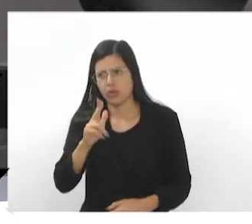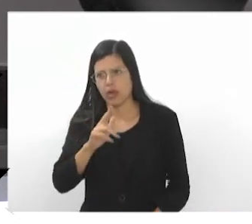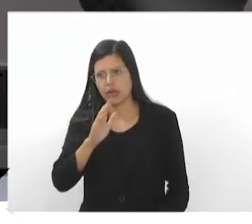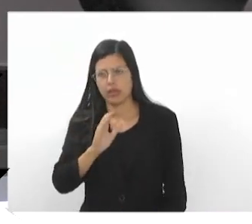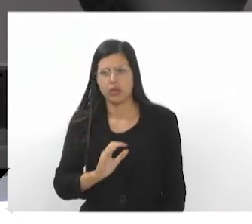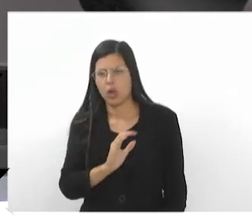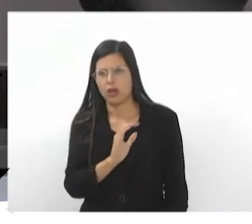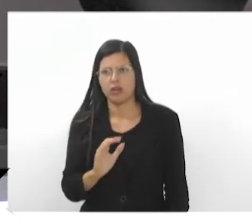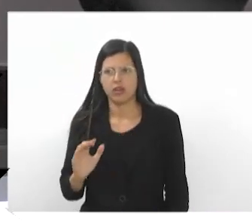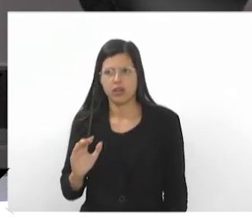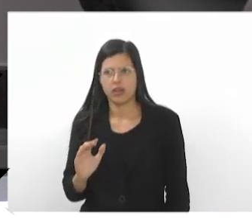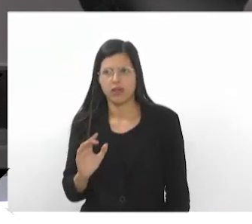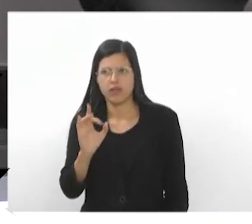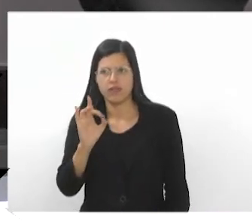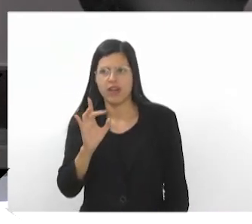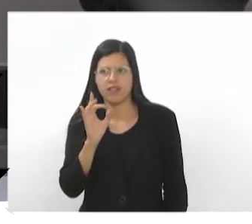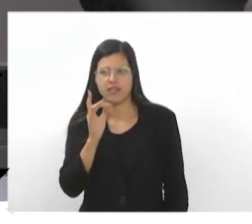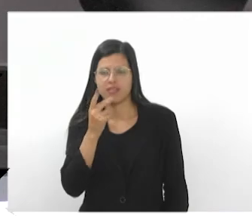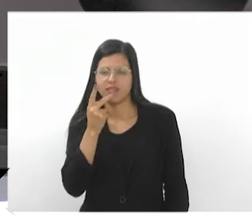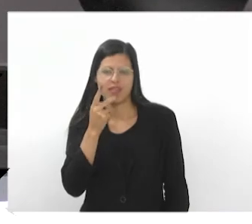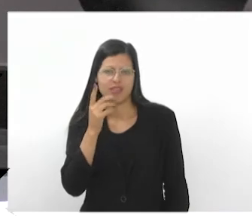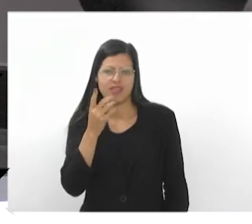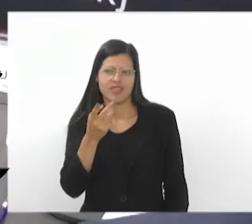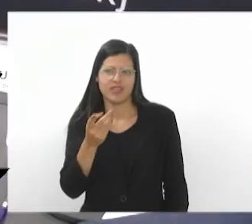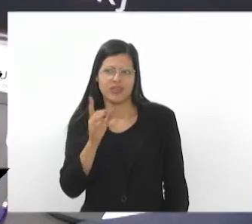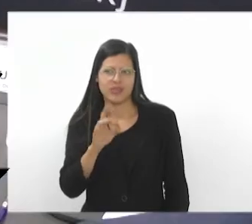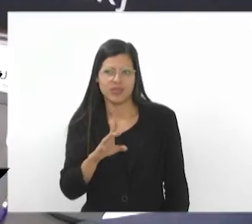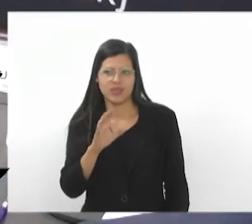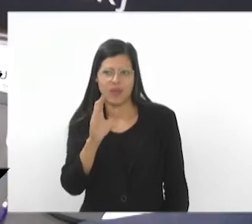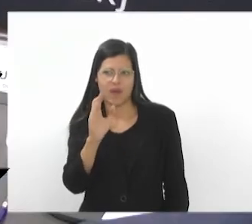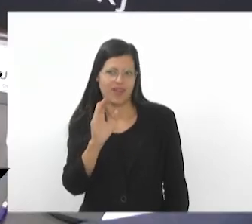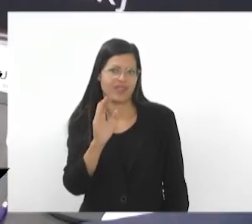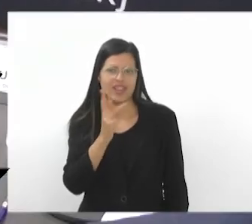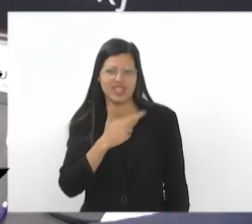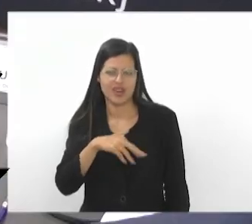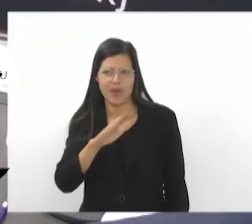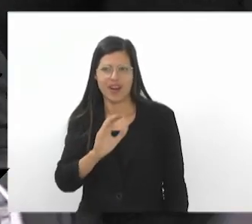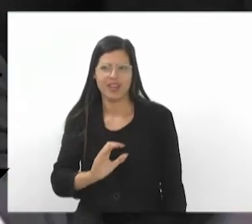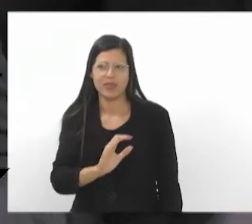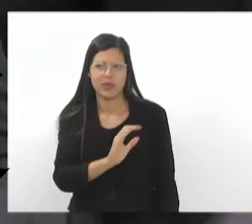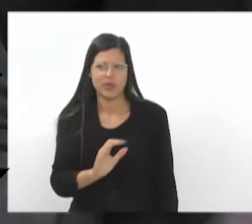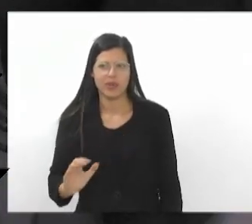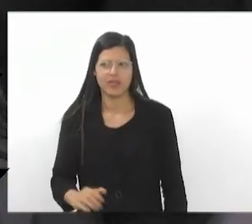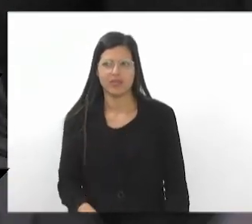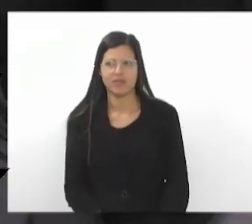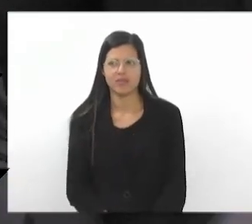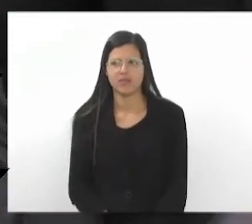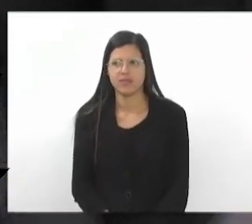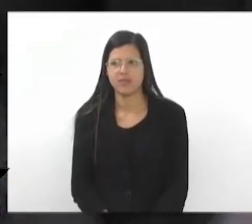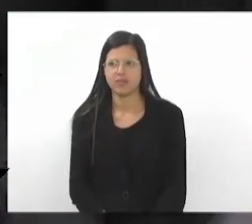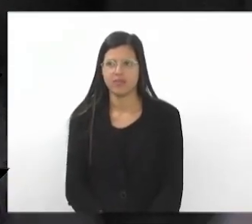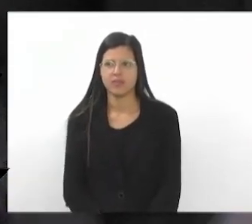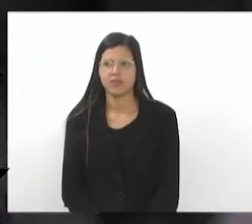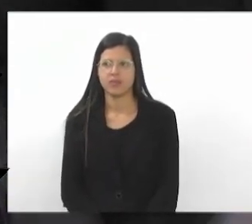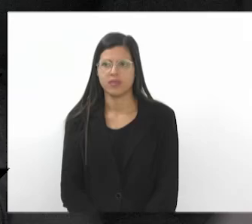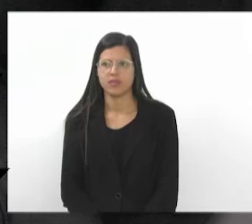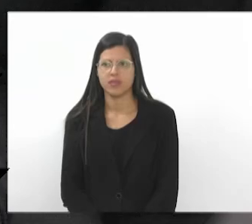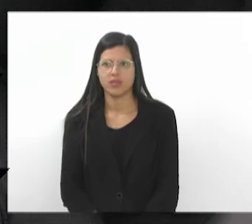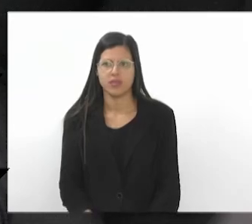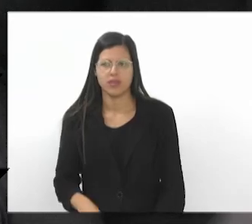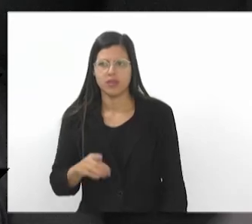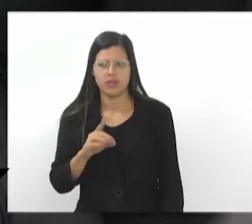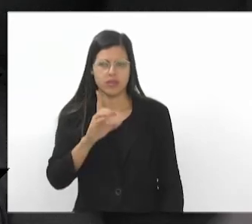Mas qual é a religião? Católico. Aí com toda a vênia, não. O que é, assim, o diácono